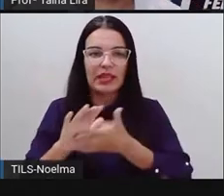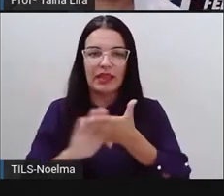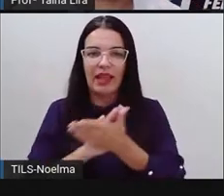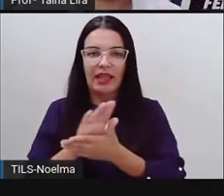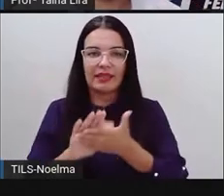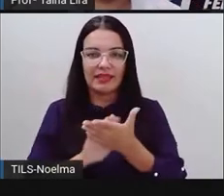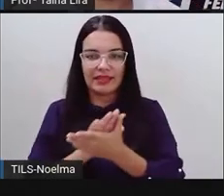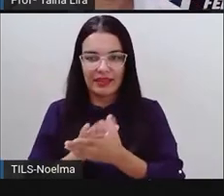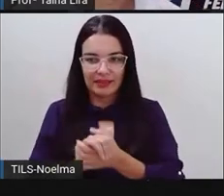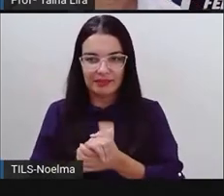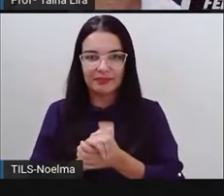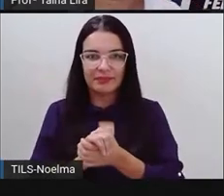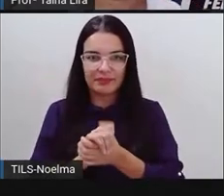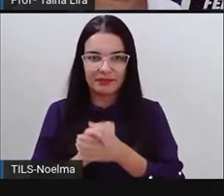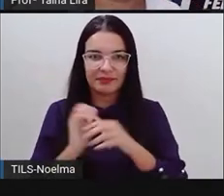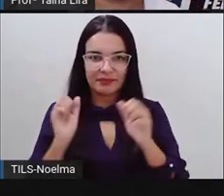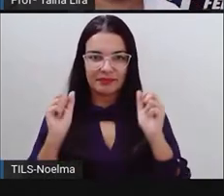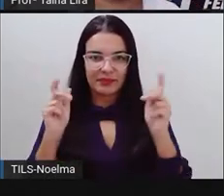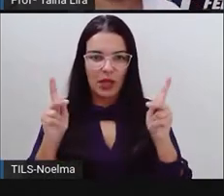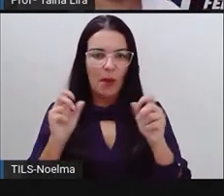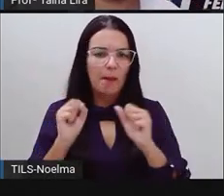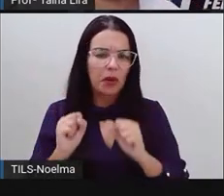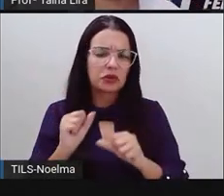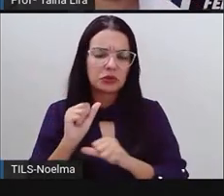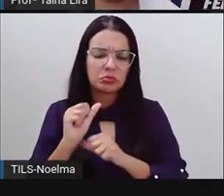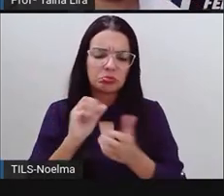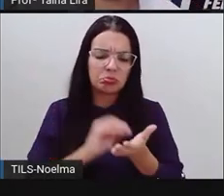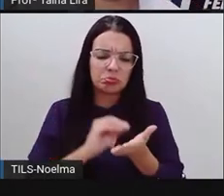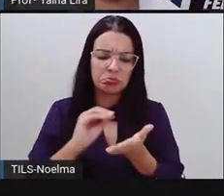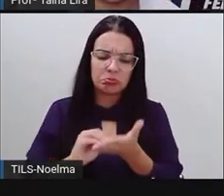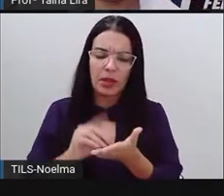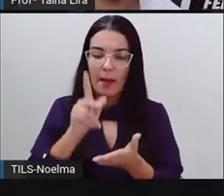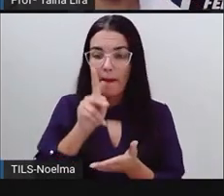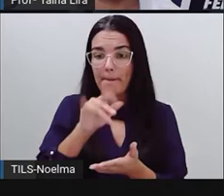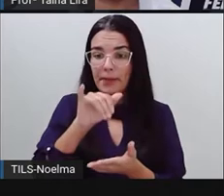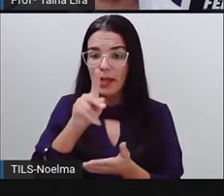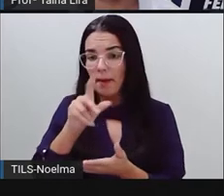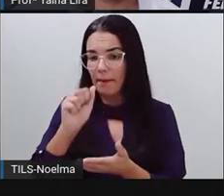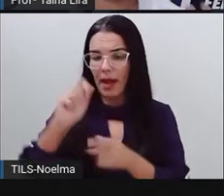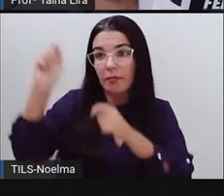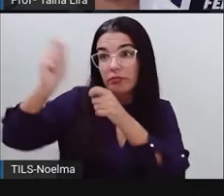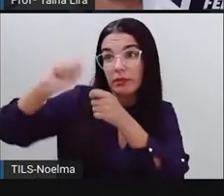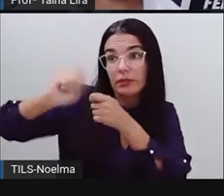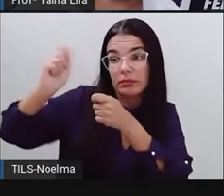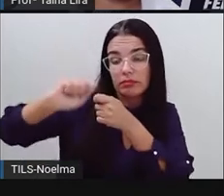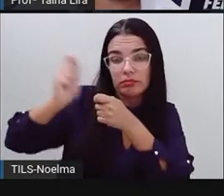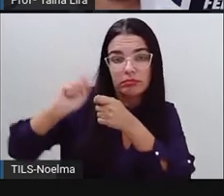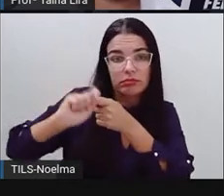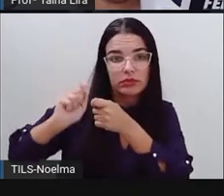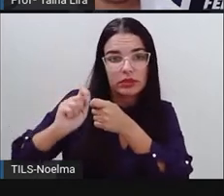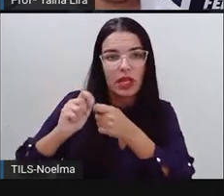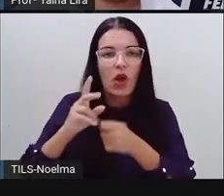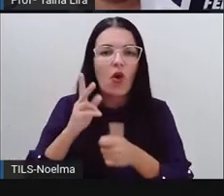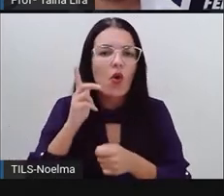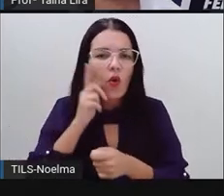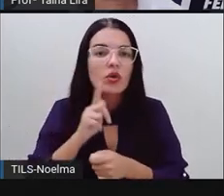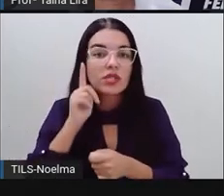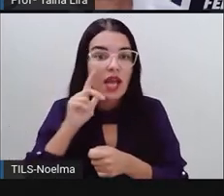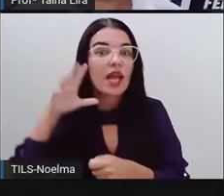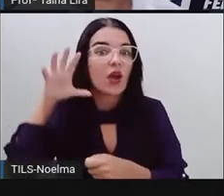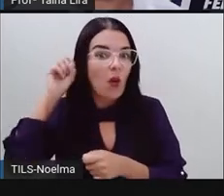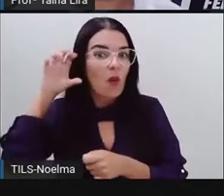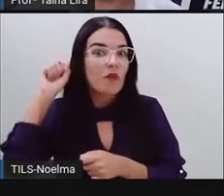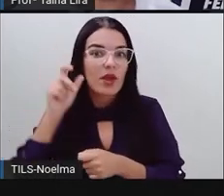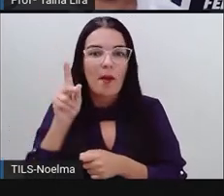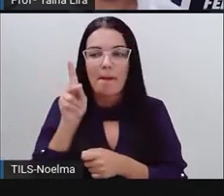o som né da letra P eu poderia escrever eu pipa eu consigo perceber o som do pé